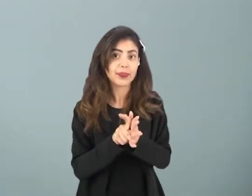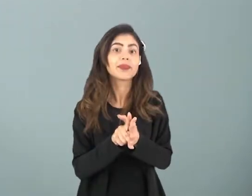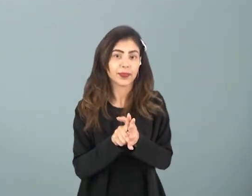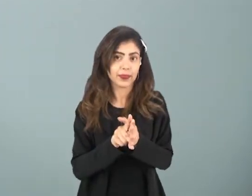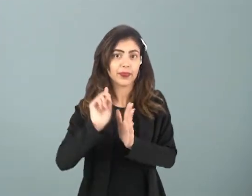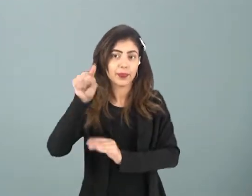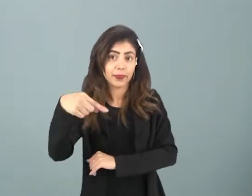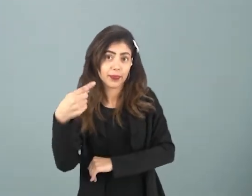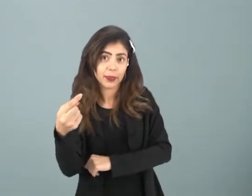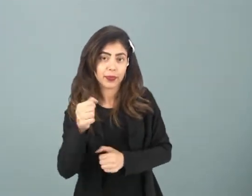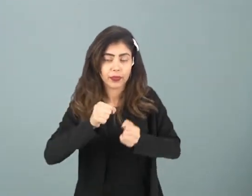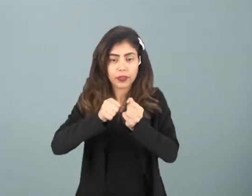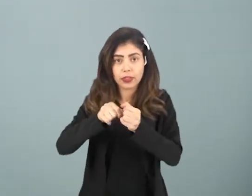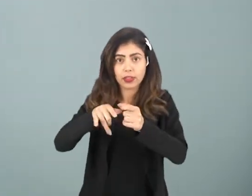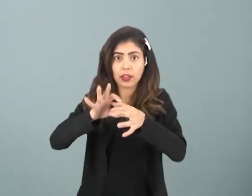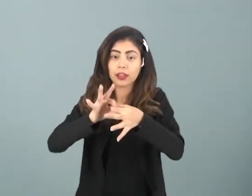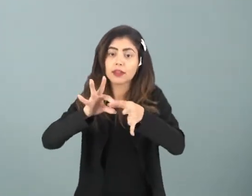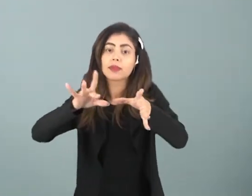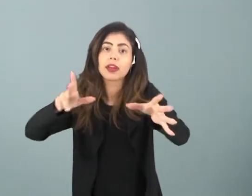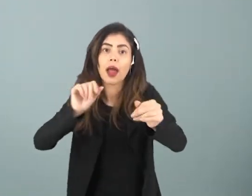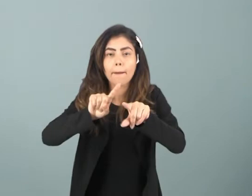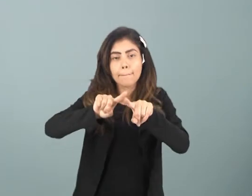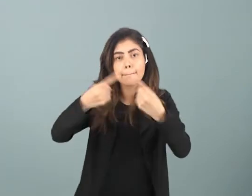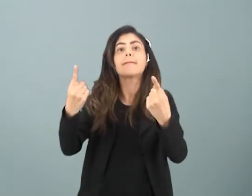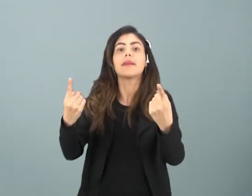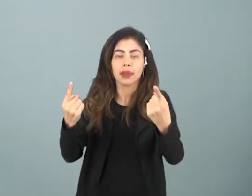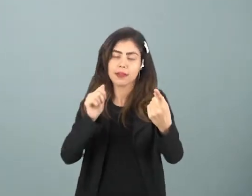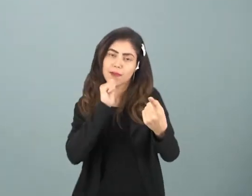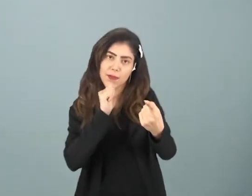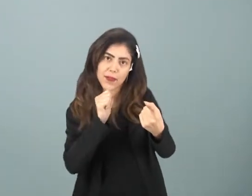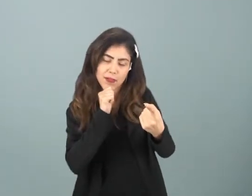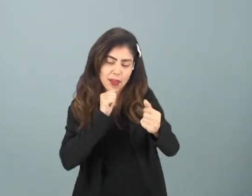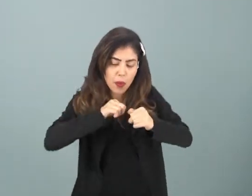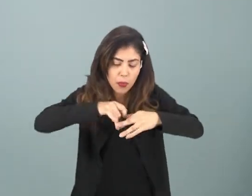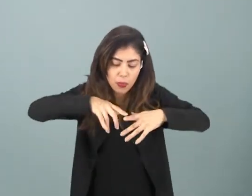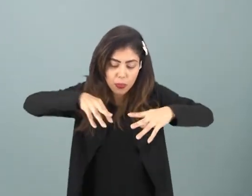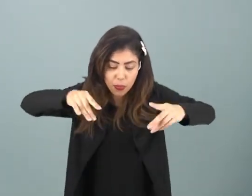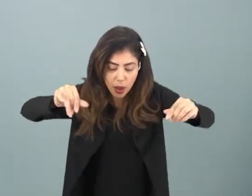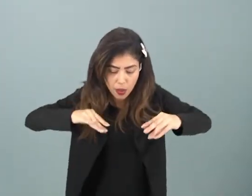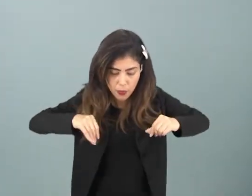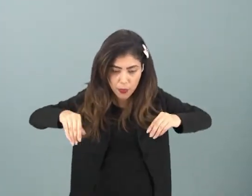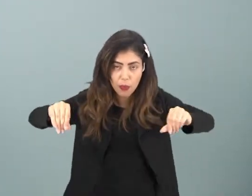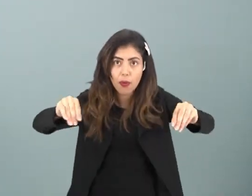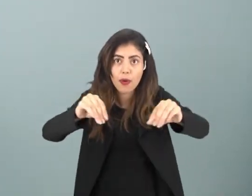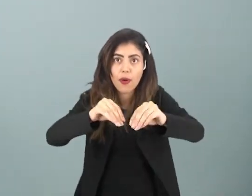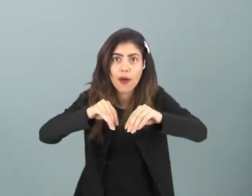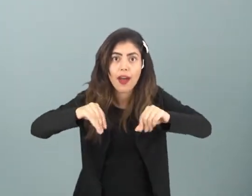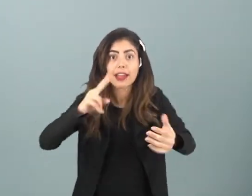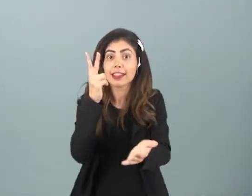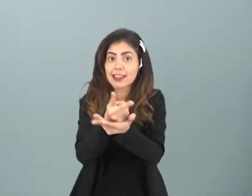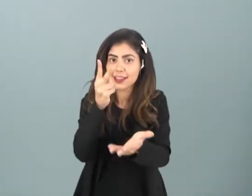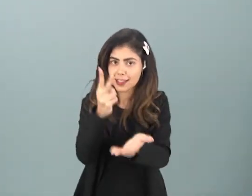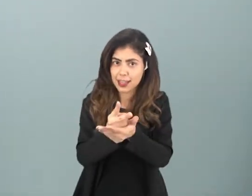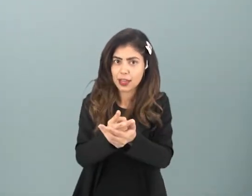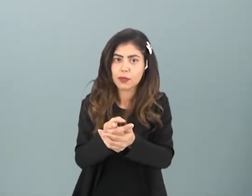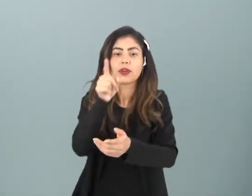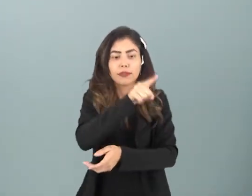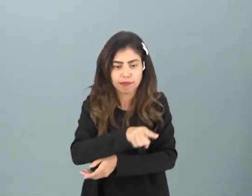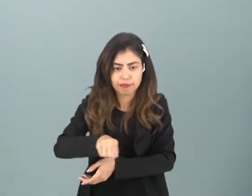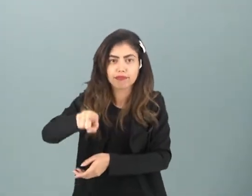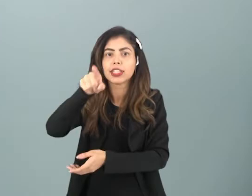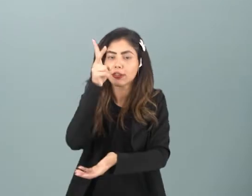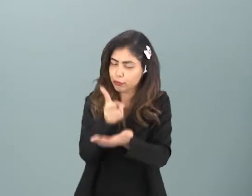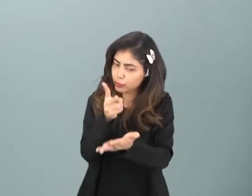depois vão liberando mais matéria para que ela possa todo o tempo participar desse ciclo